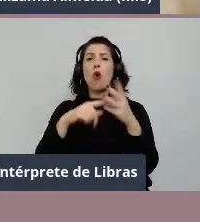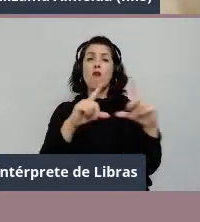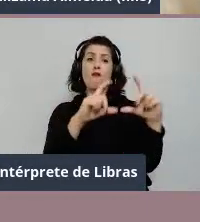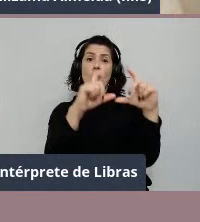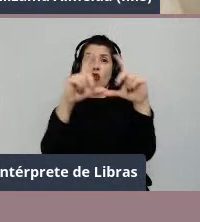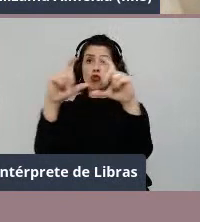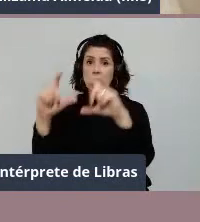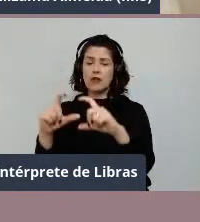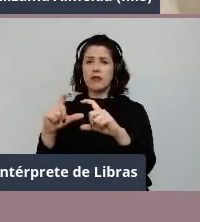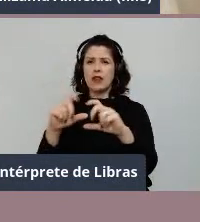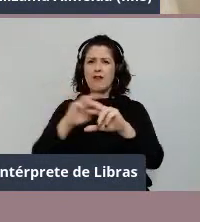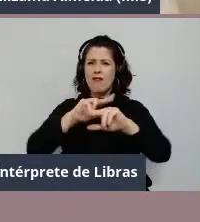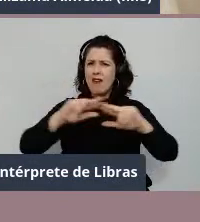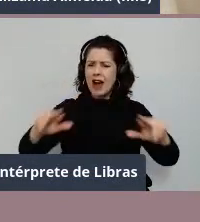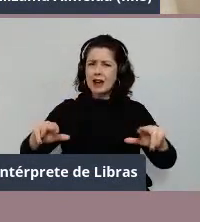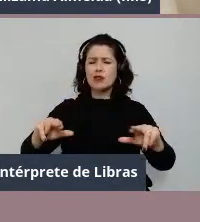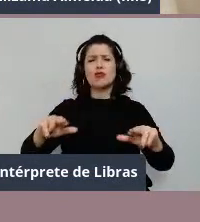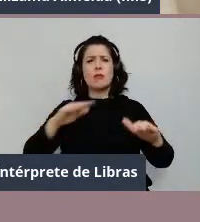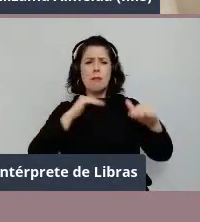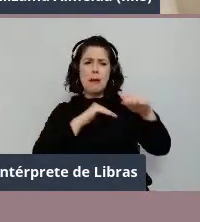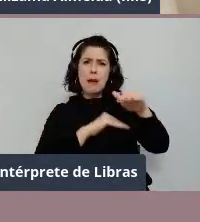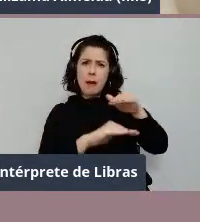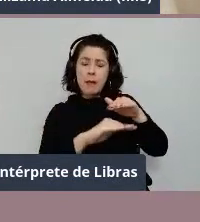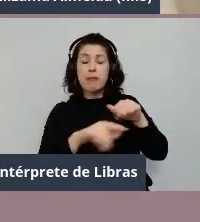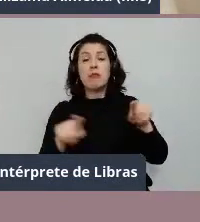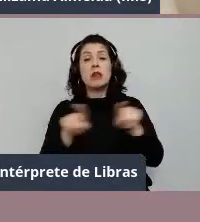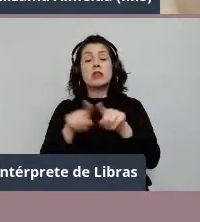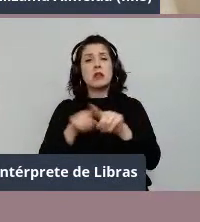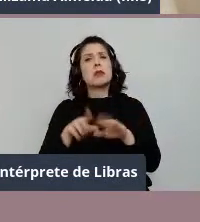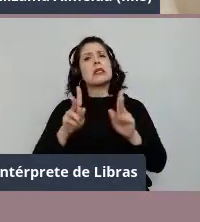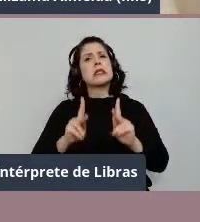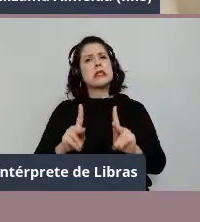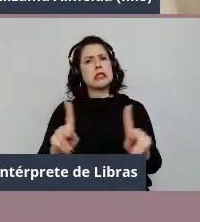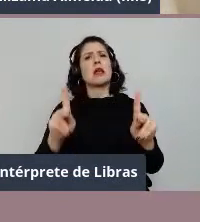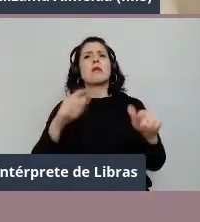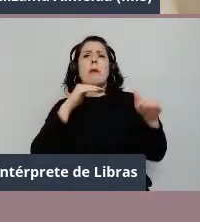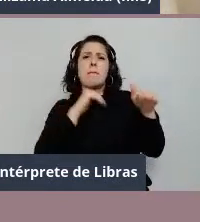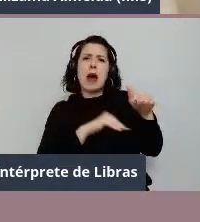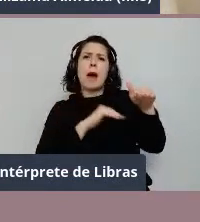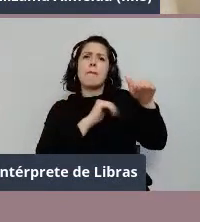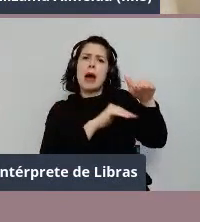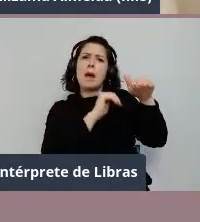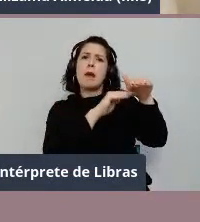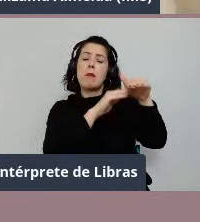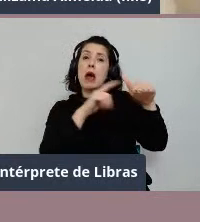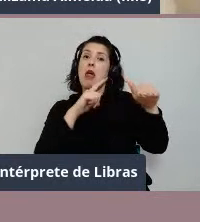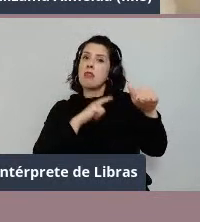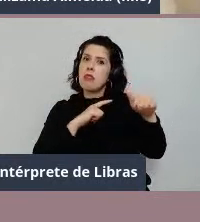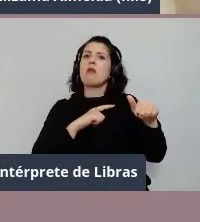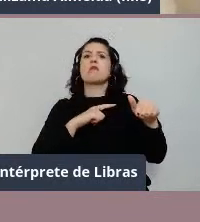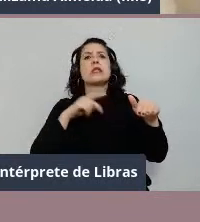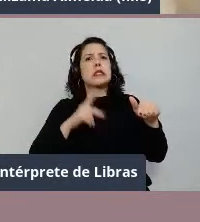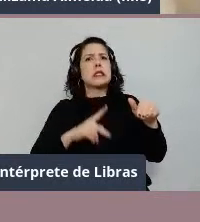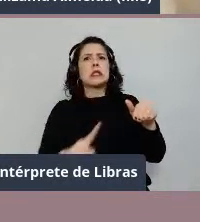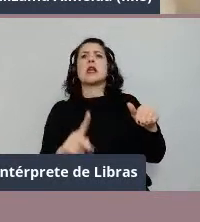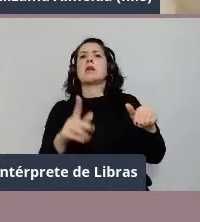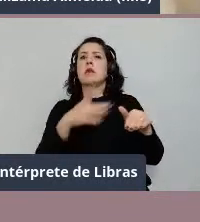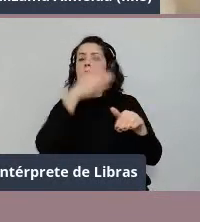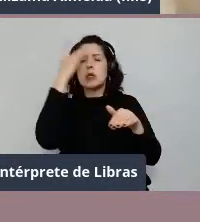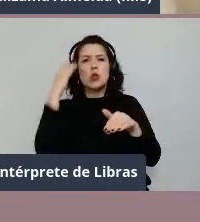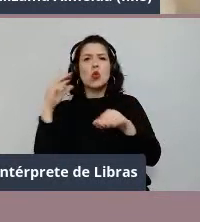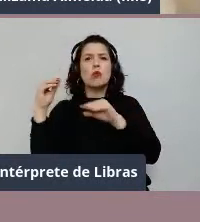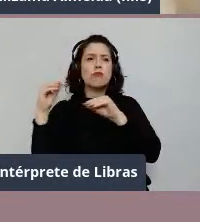desde então ele vem sendo abastecido. É um acervo que tem bastante movimento, graças ao Paulo